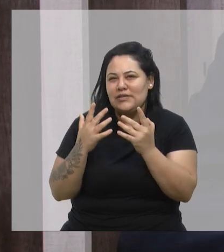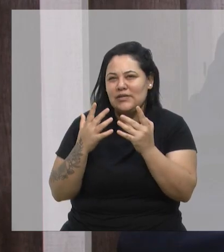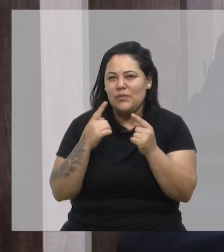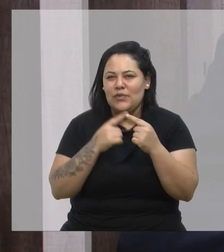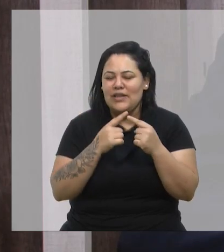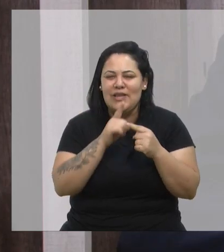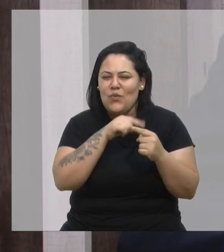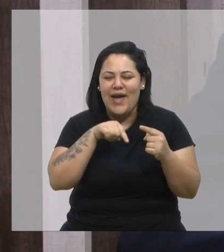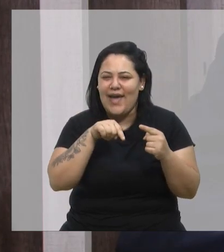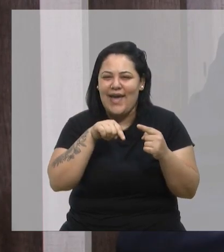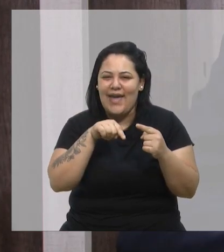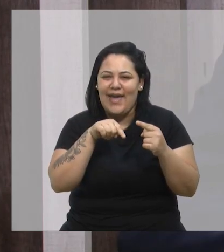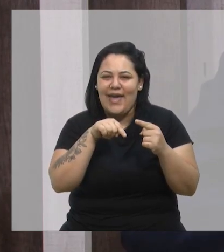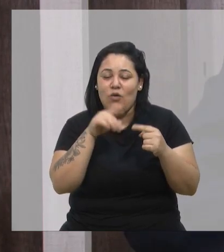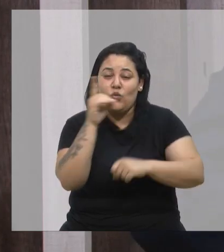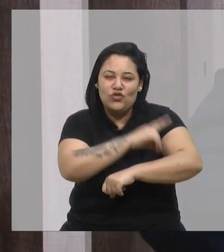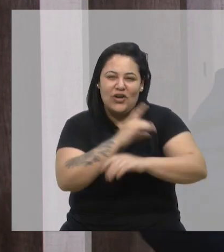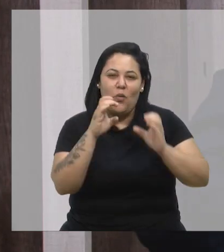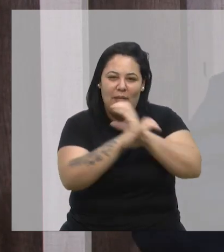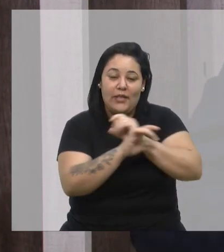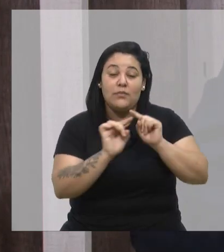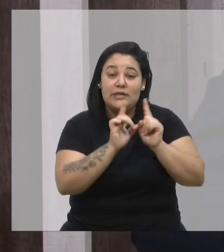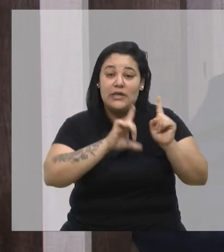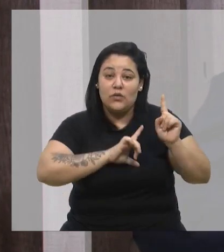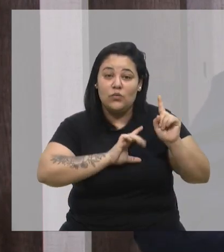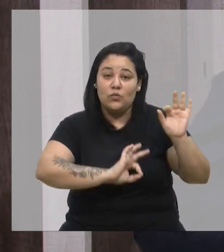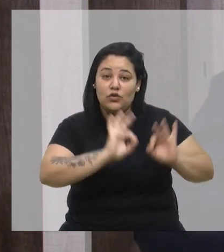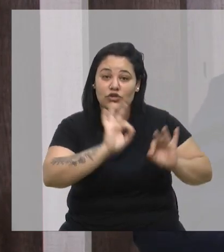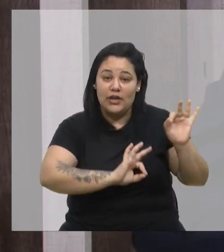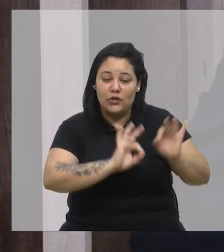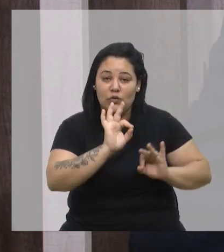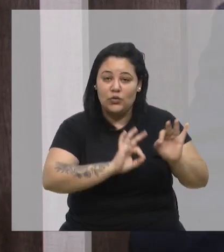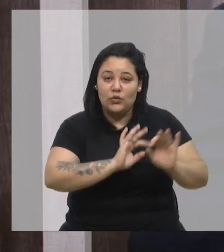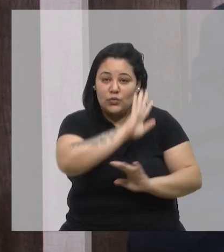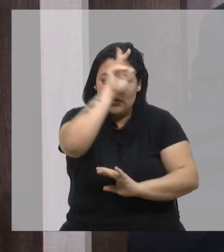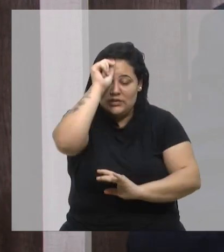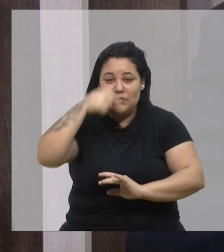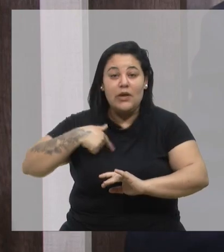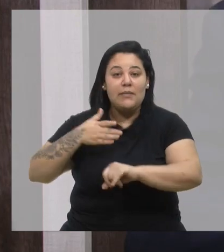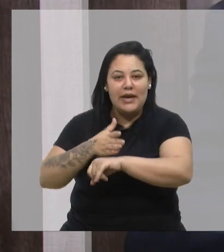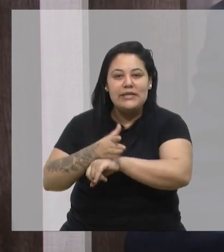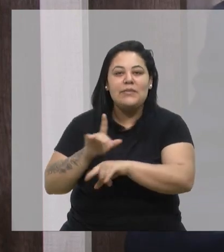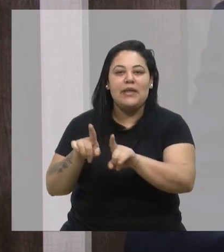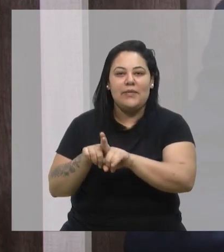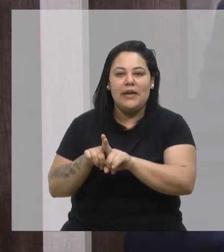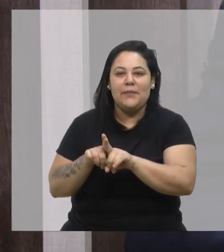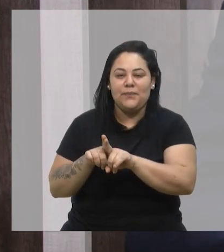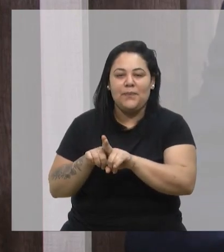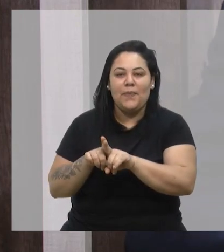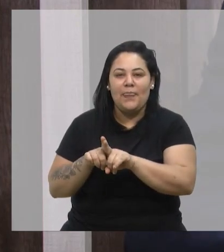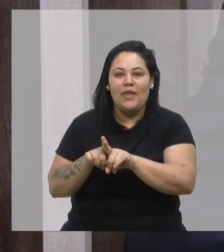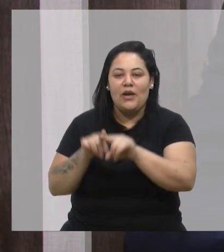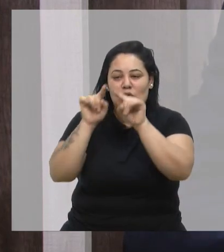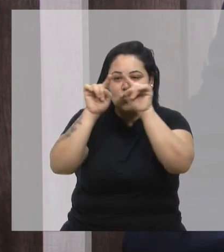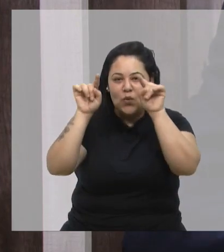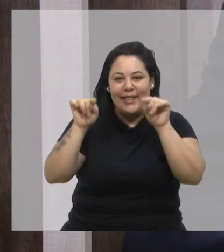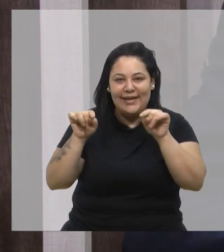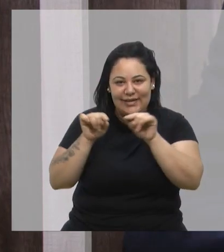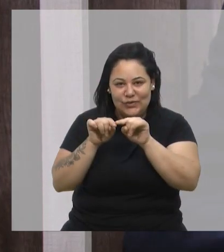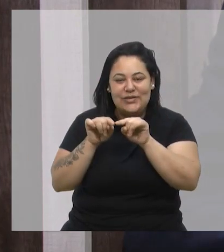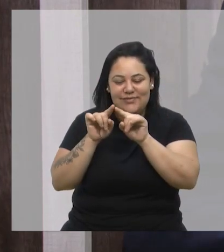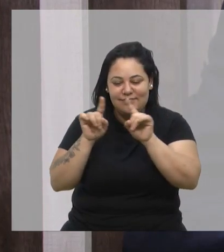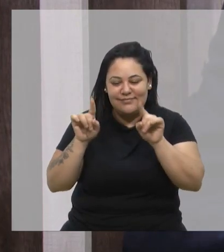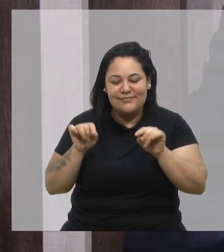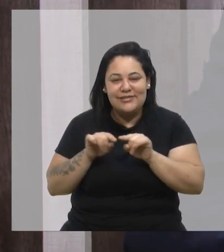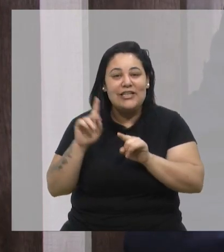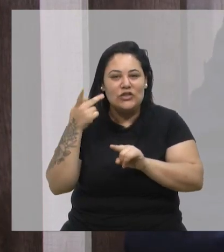comemoração, porque não era uma data redonda, mas enfim, tem um projeto maior do município e do qual faz parte aqui